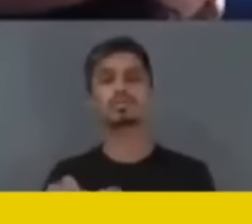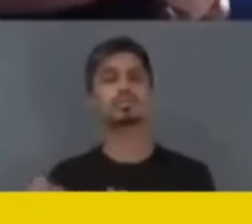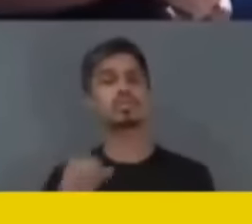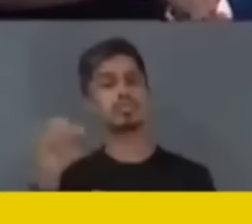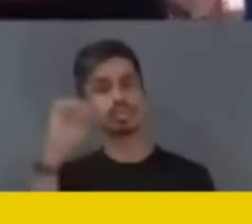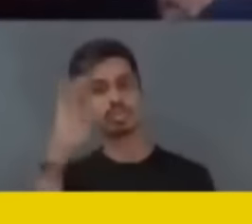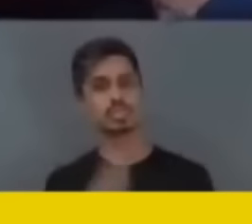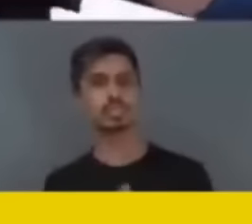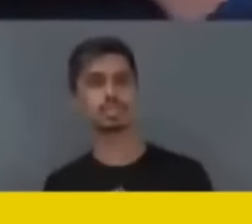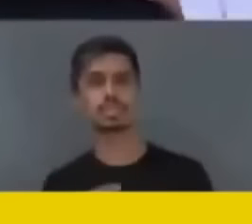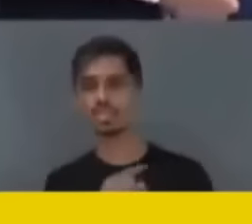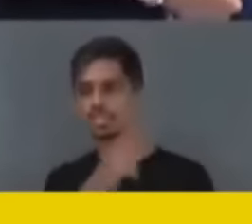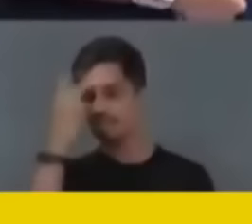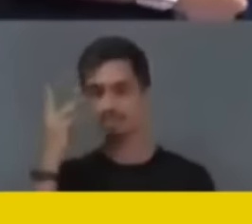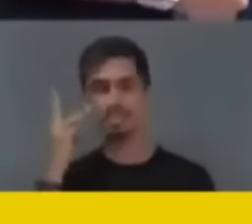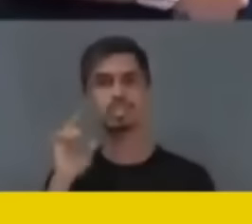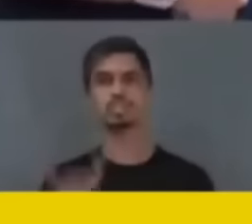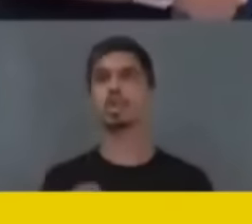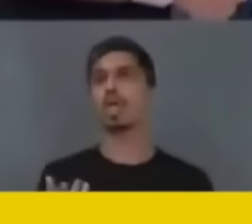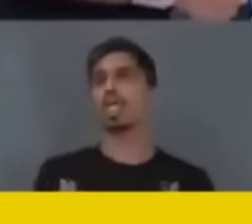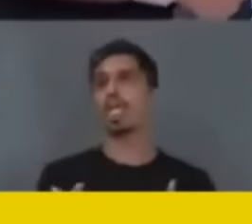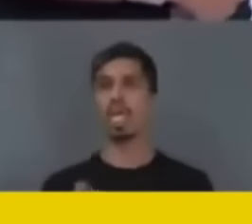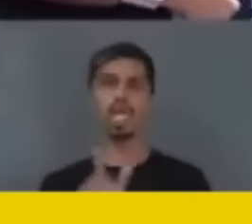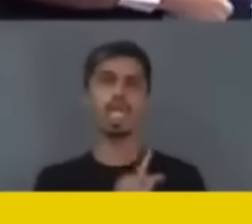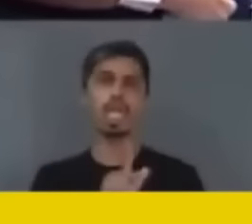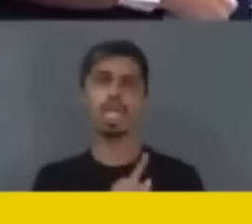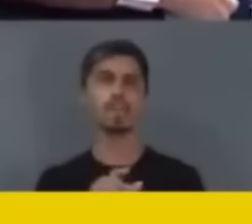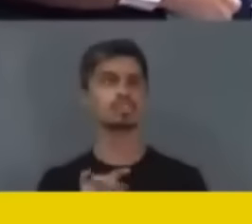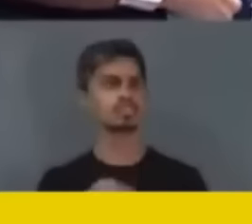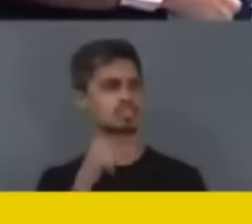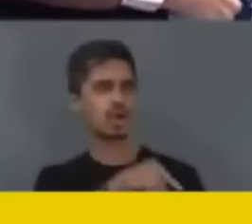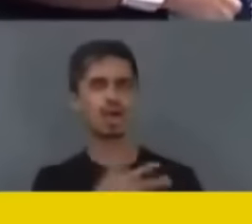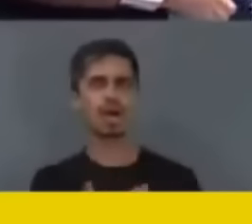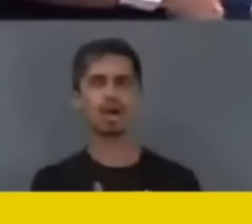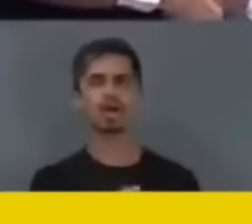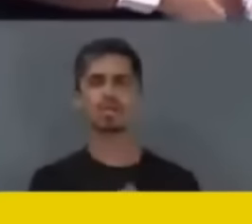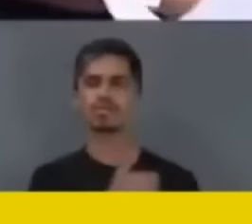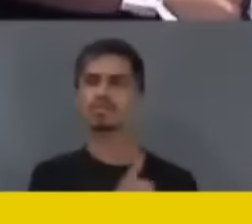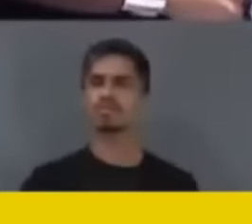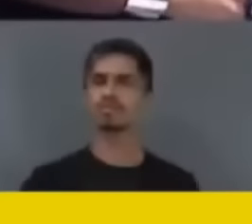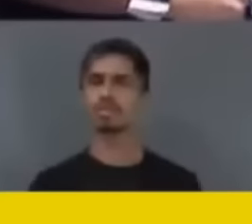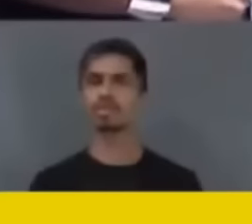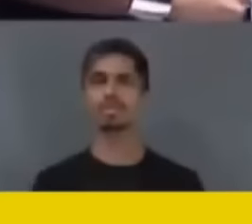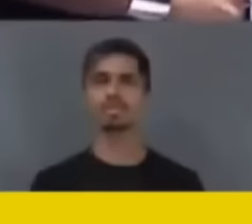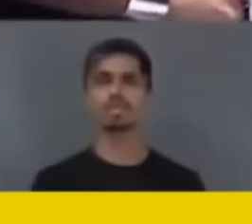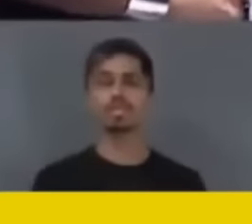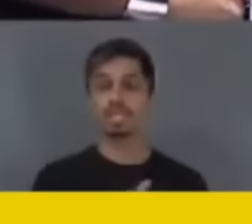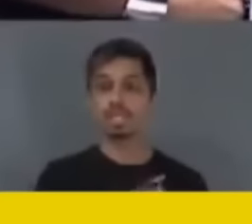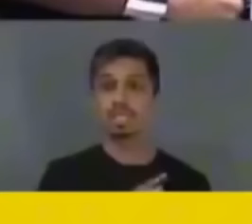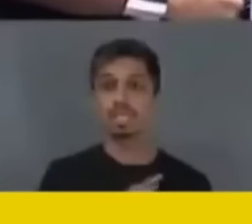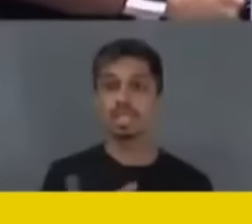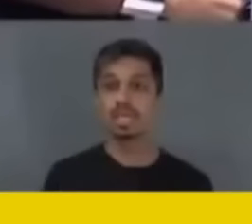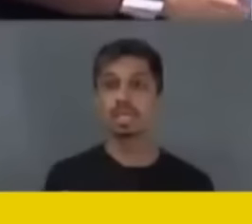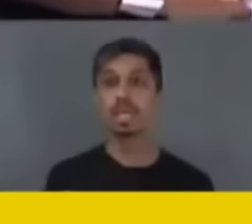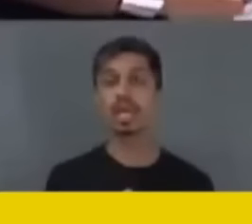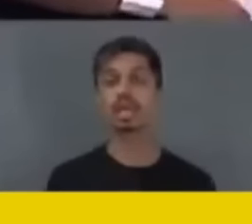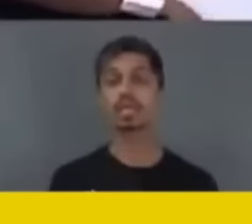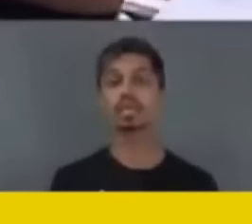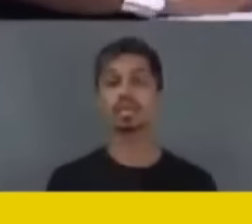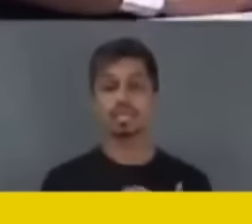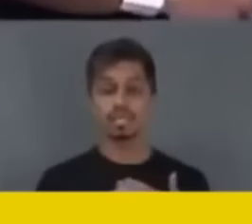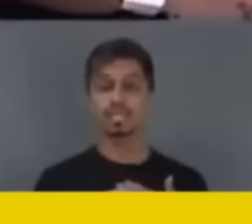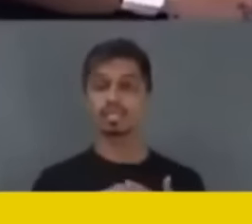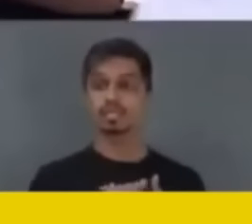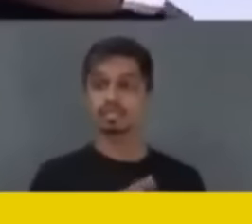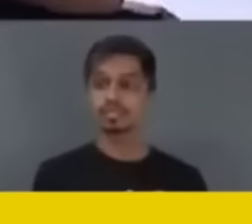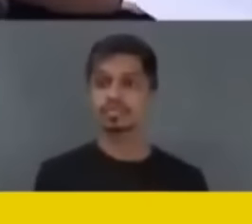desse formado por burocratas, apenas com pessoas do setor público, que vão trazer consequências para esses setores privados